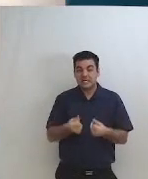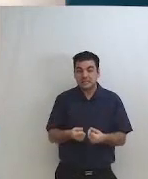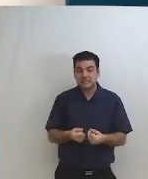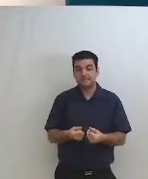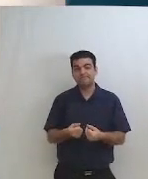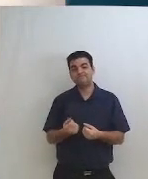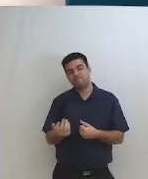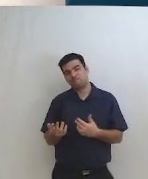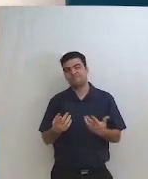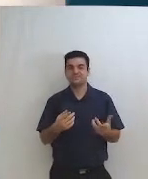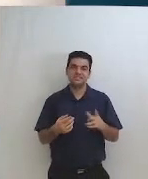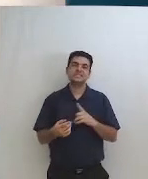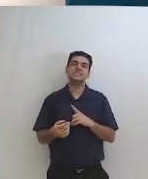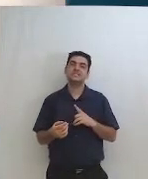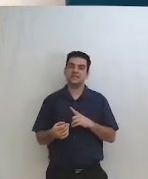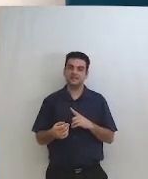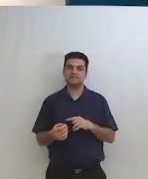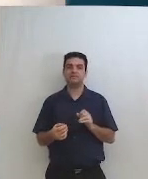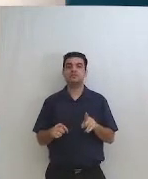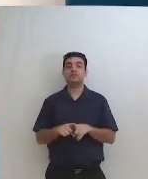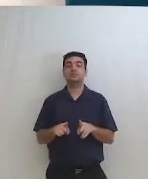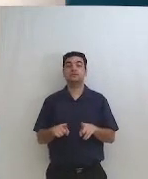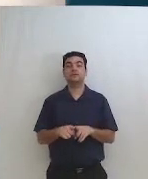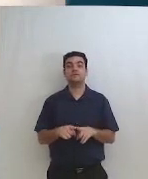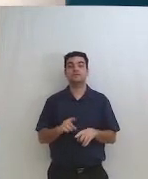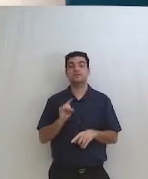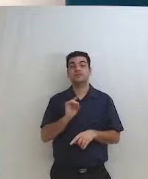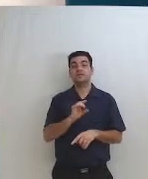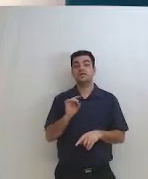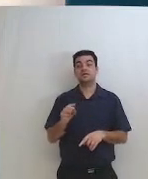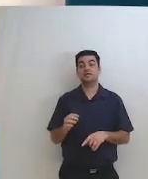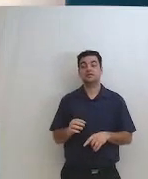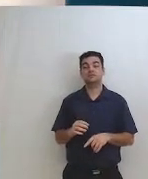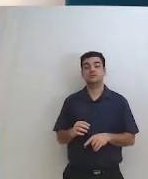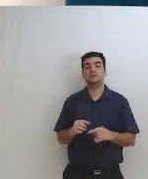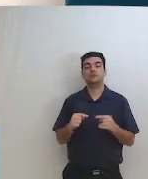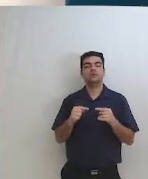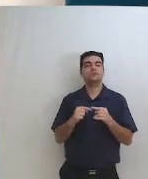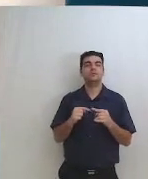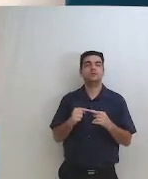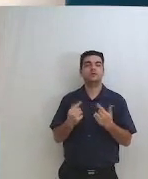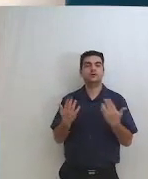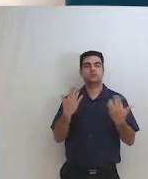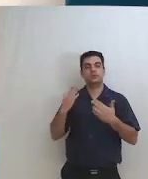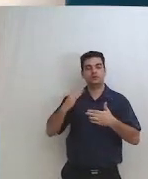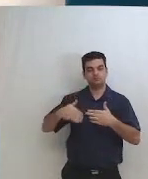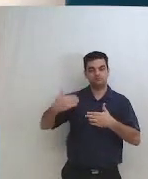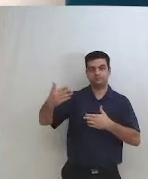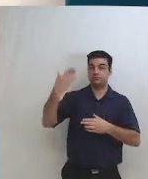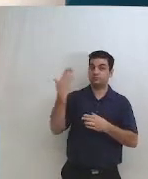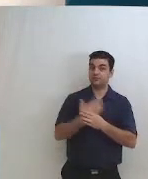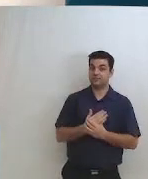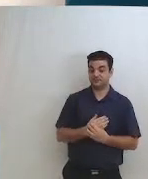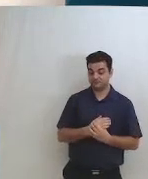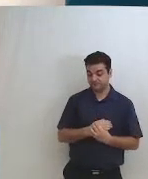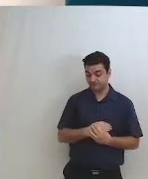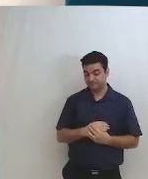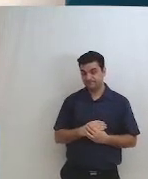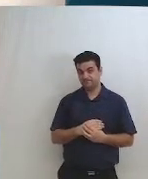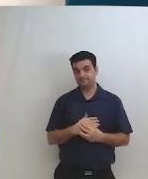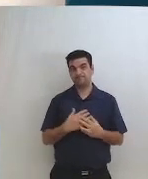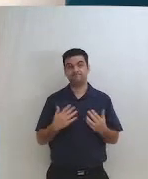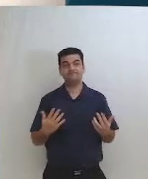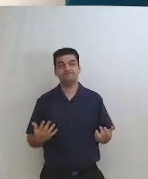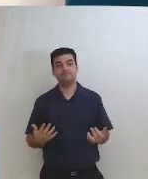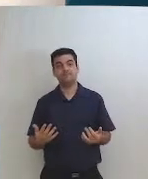as questões necessárias para que as qualificadoras possam ser levadas adiante. Então, isso, claro, também